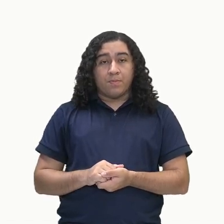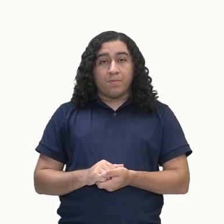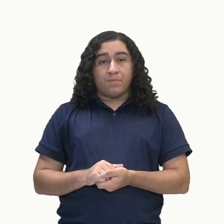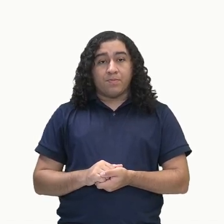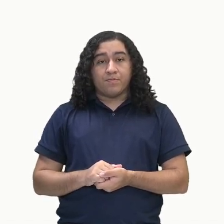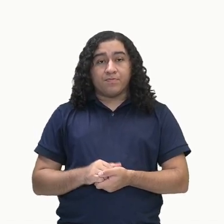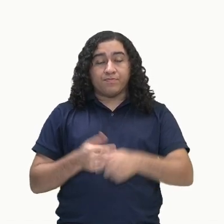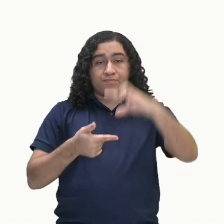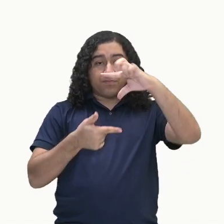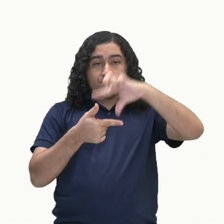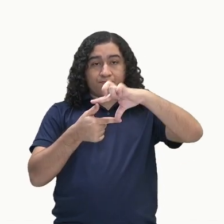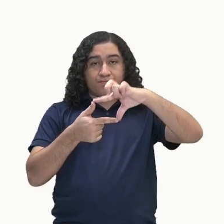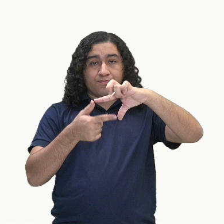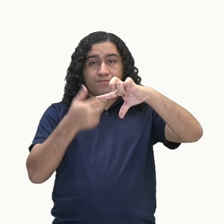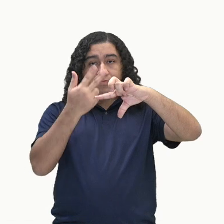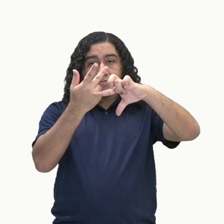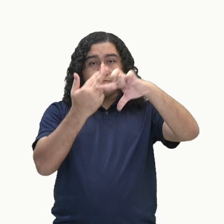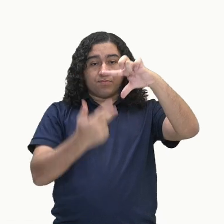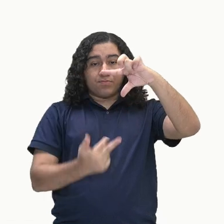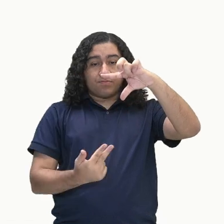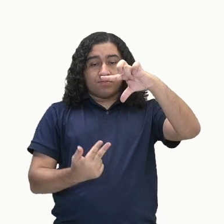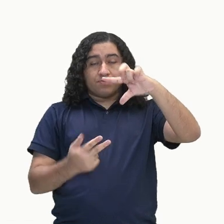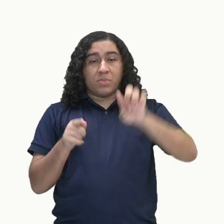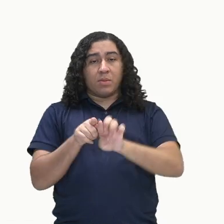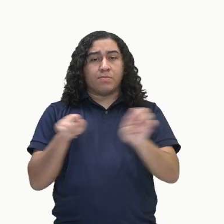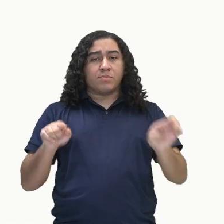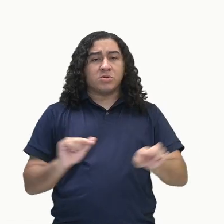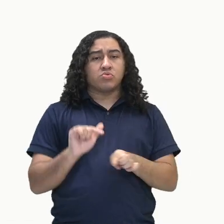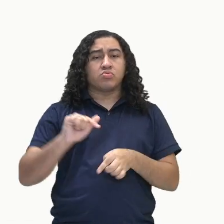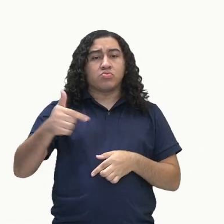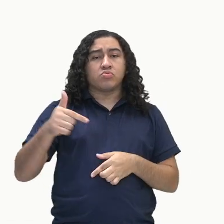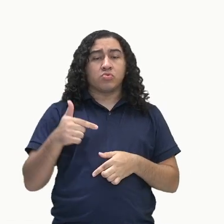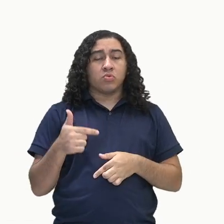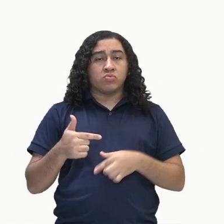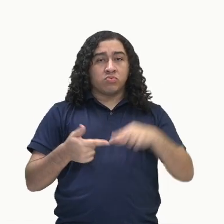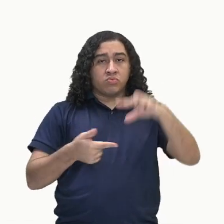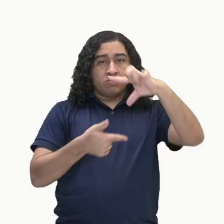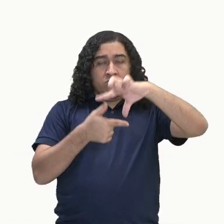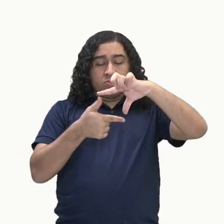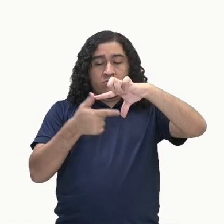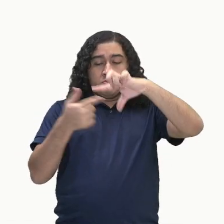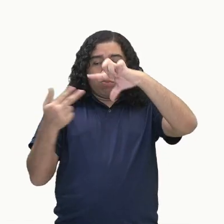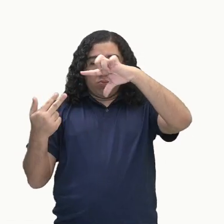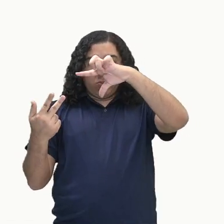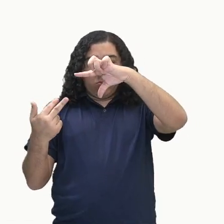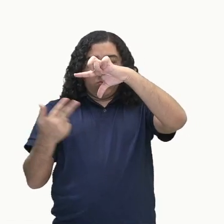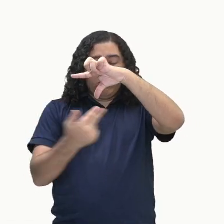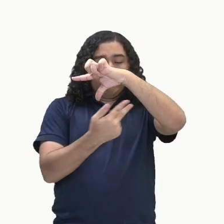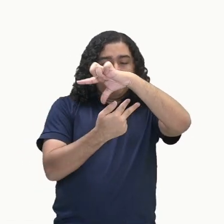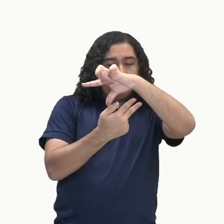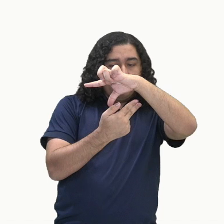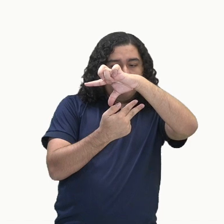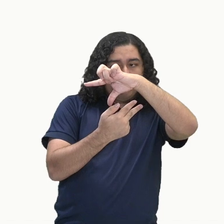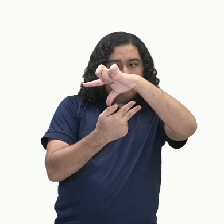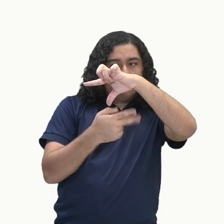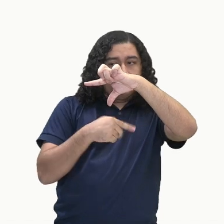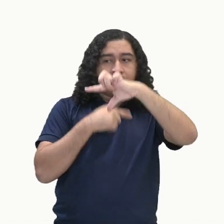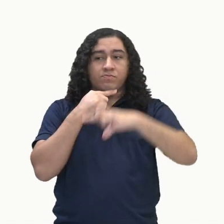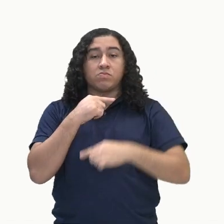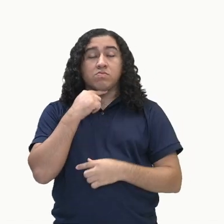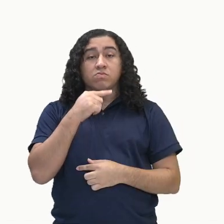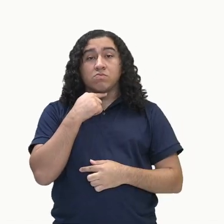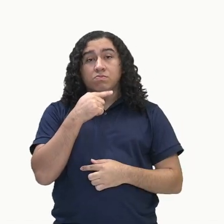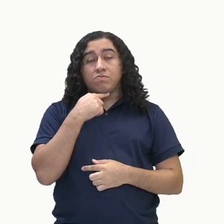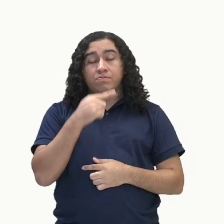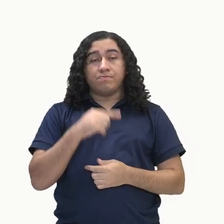iguais. Mas eu não estou dizendo que este aqui é igual a este. Tá bom? Aqui a nossa figura de